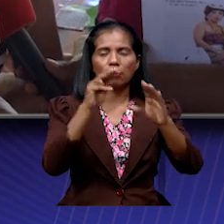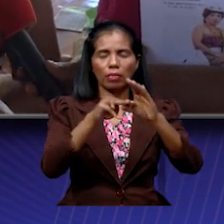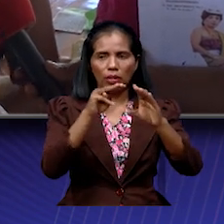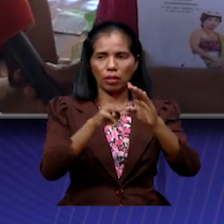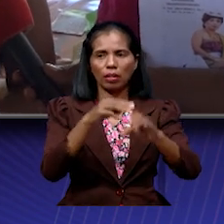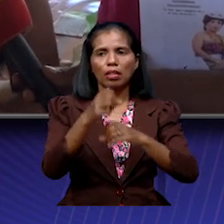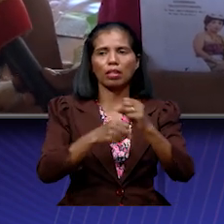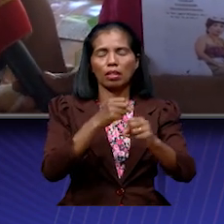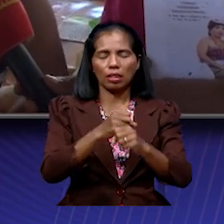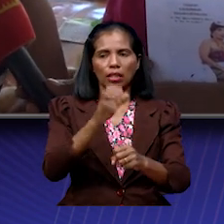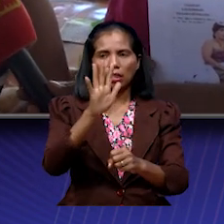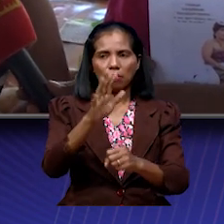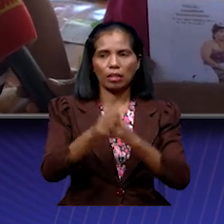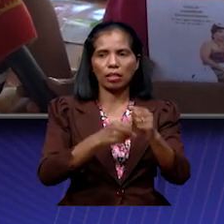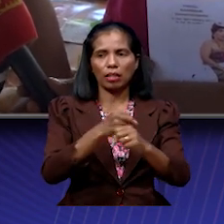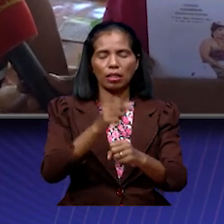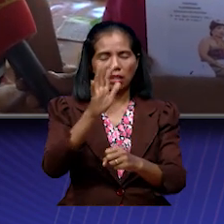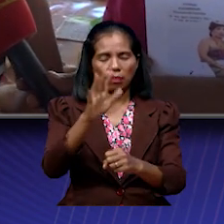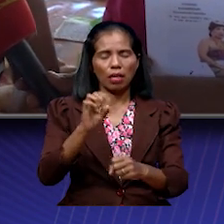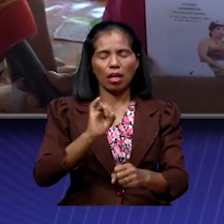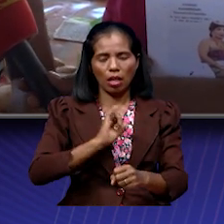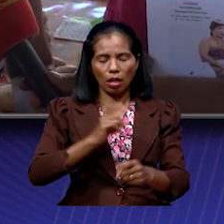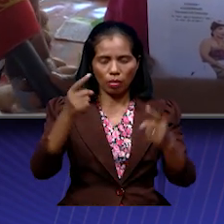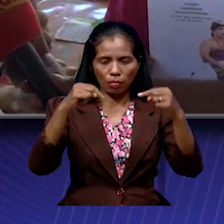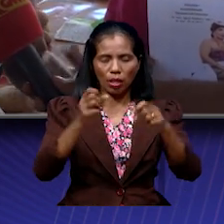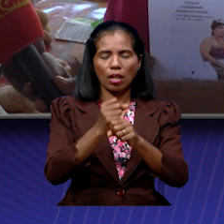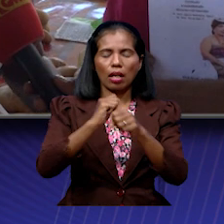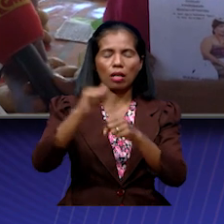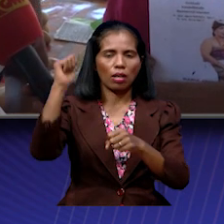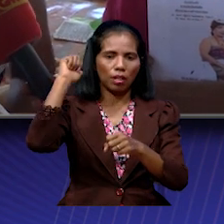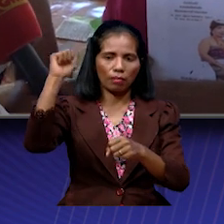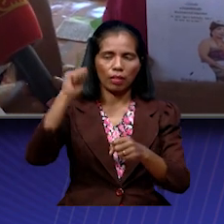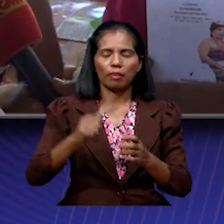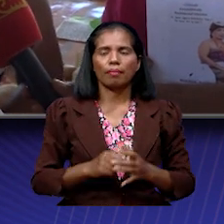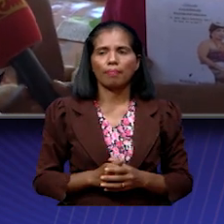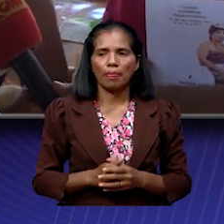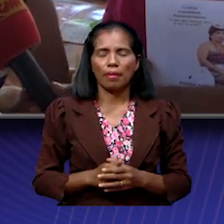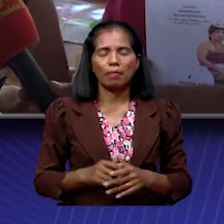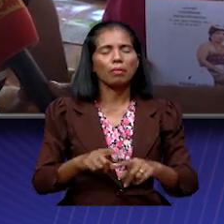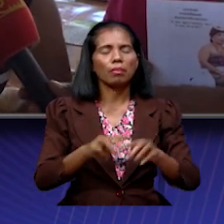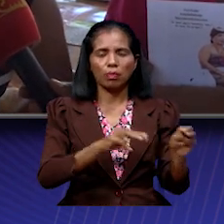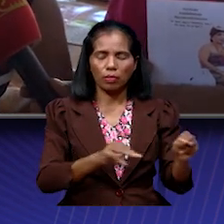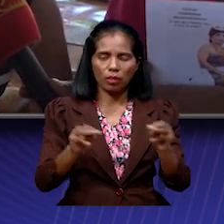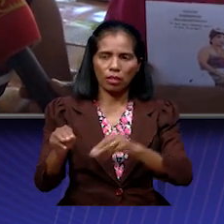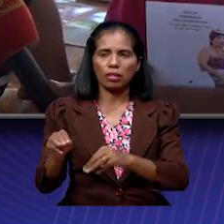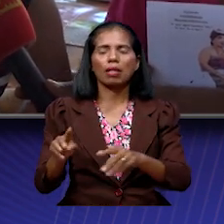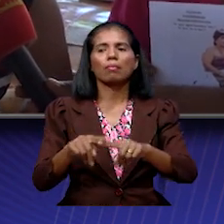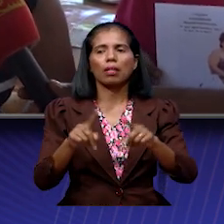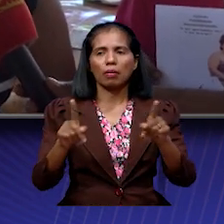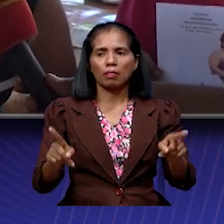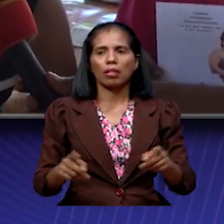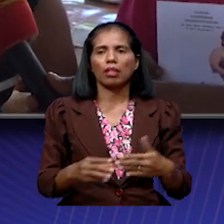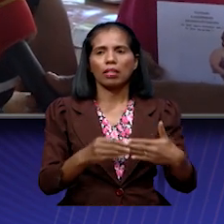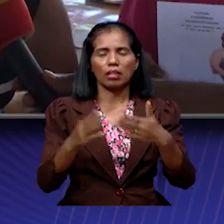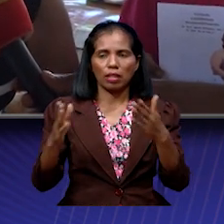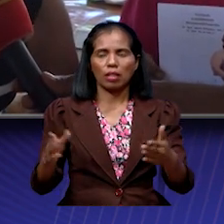tinha lima, há uma halo campanha, em vez de botar nené, ia mudança, mas bem, com a insira